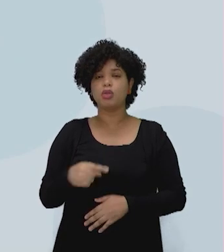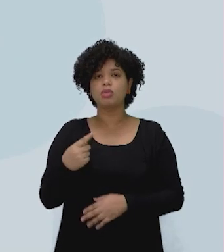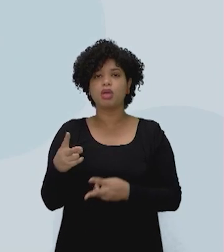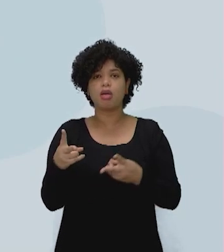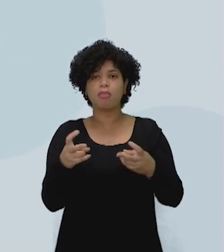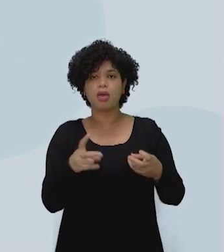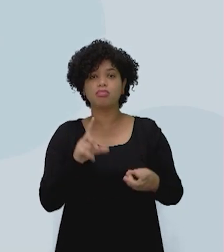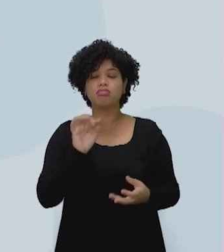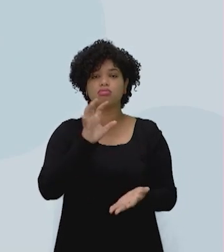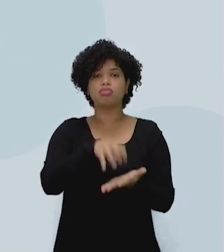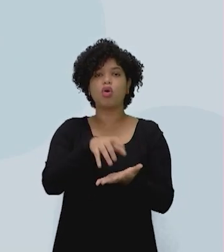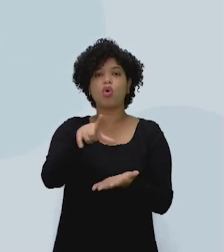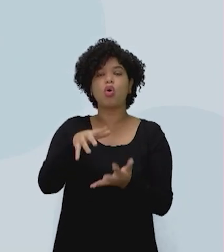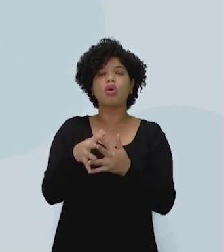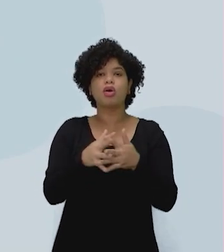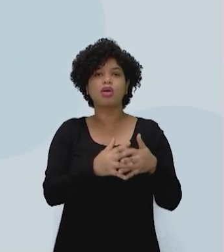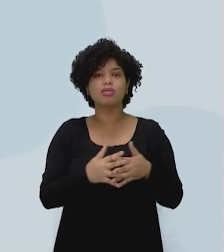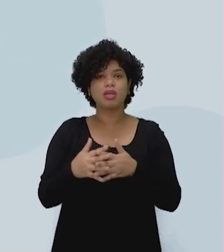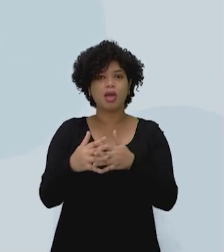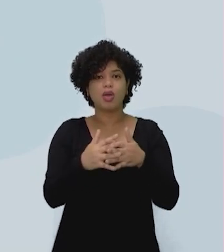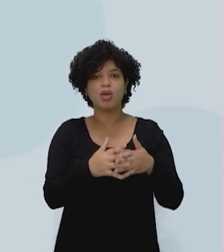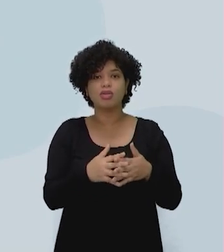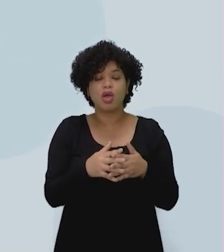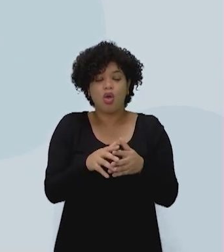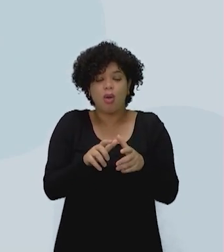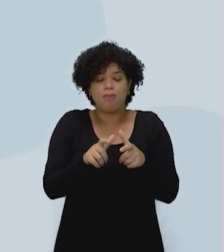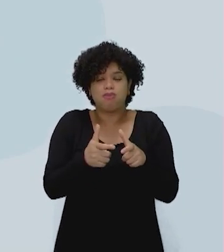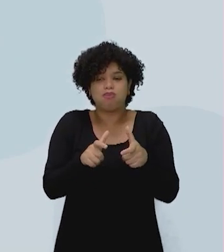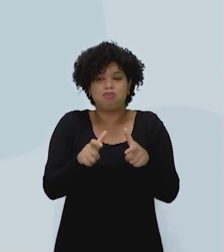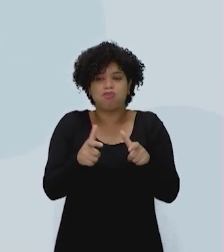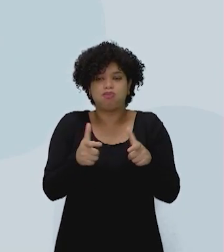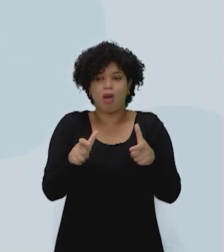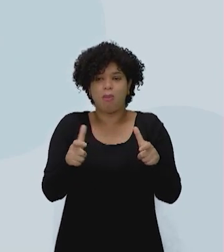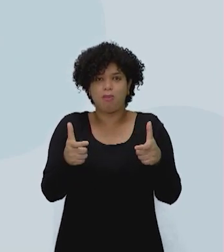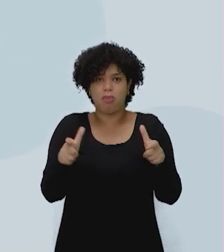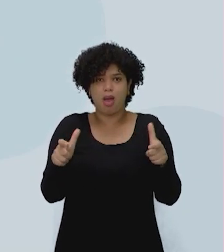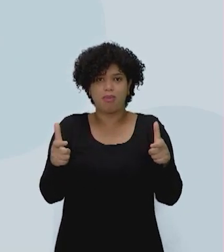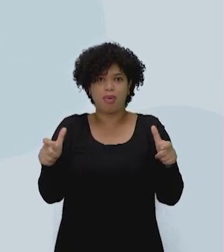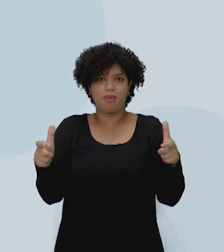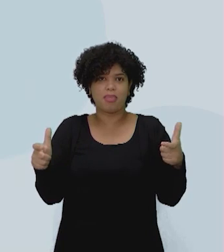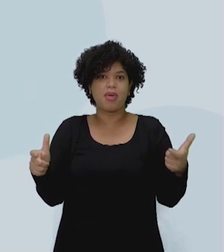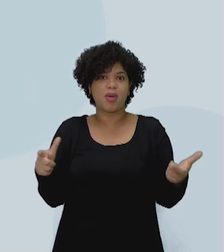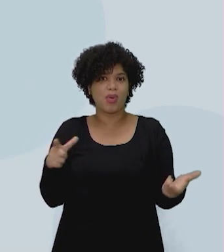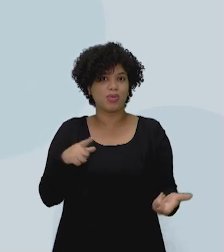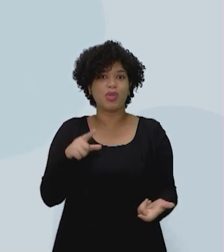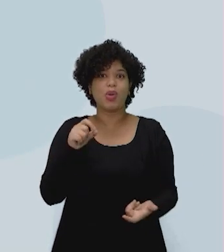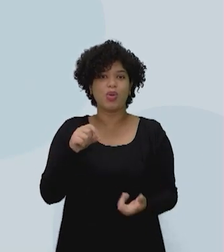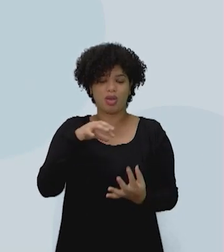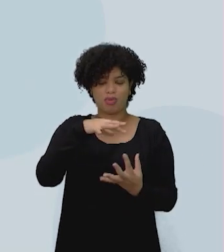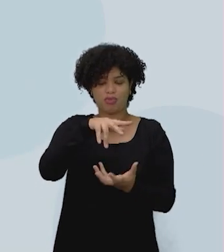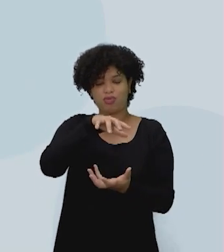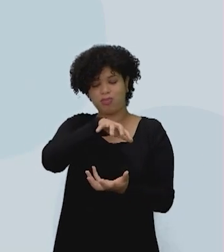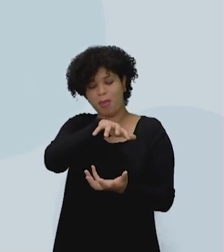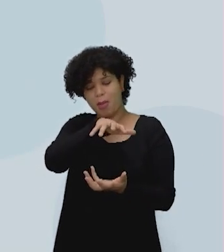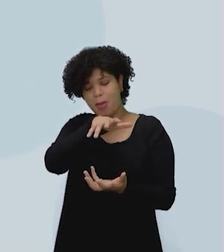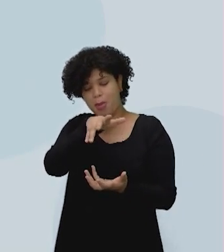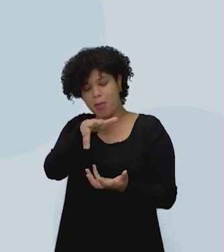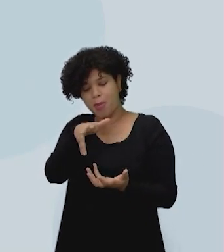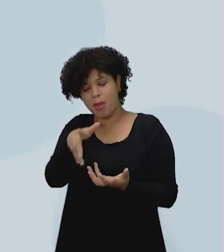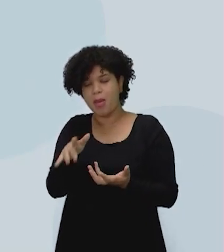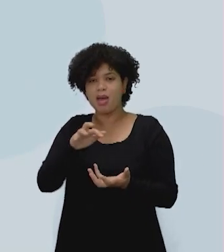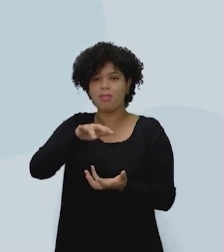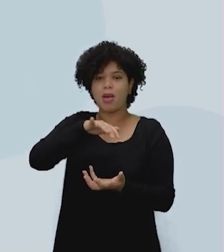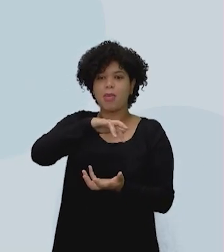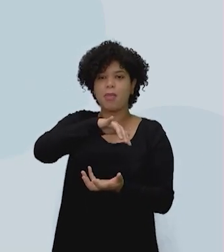todo concentrado nos Estados Unidos tem um poder de se alastrar, ou seja, de se expandir para essas localidades, como por exemplo